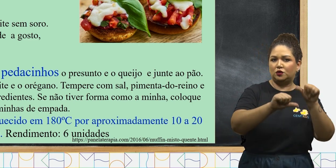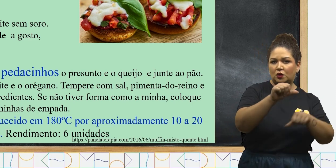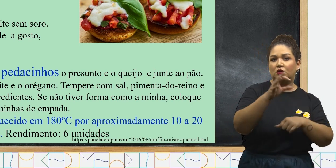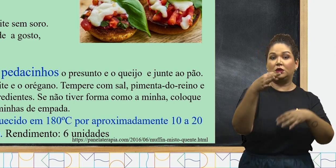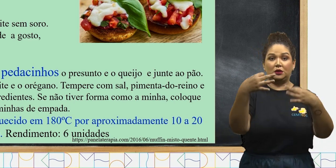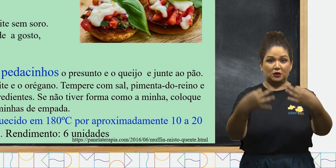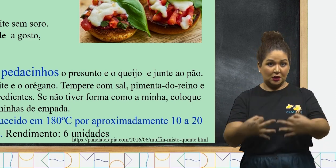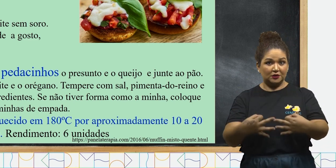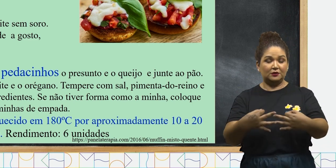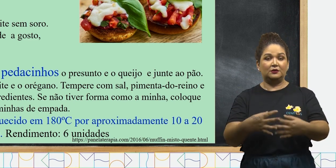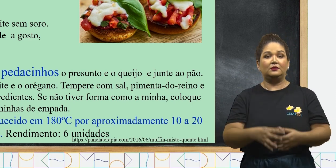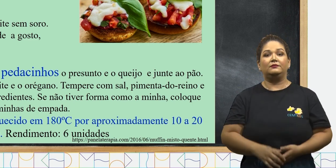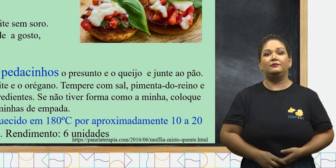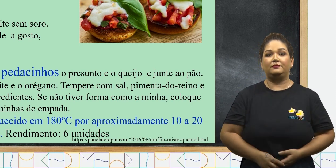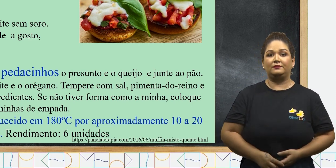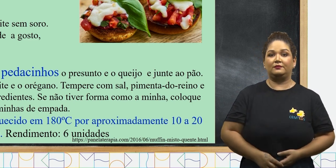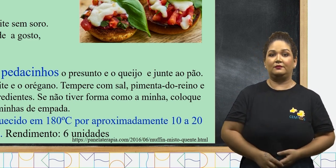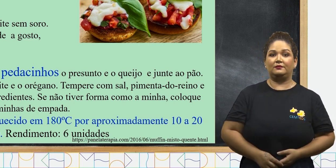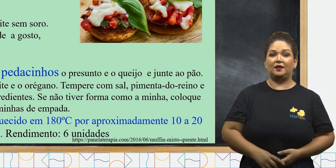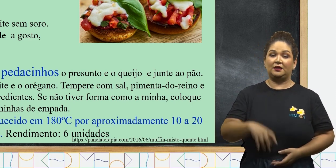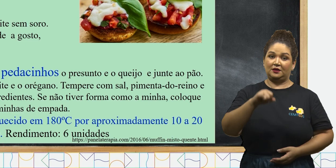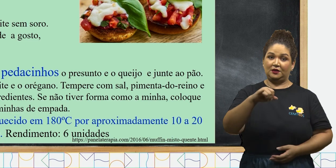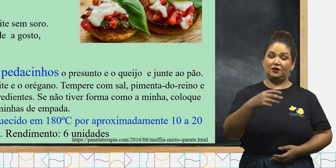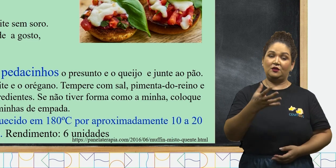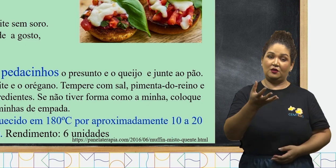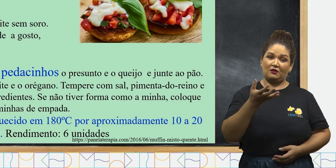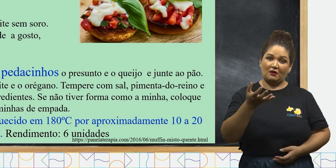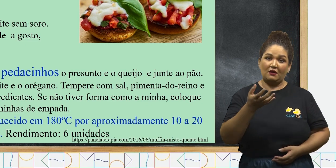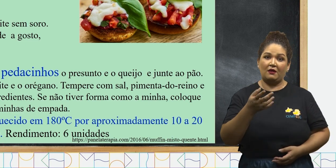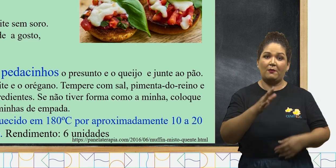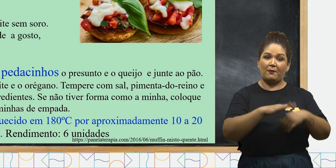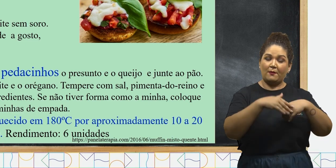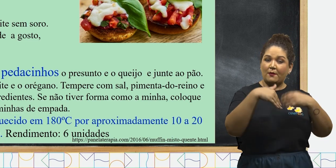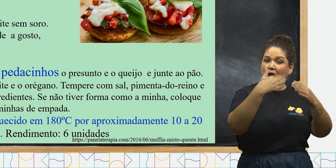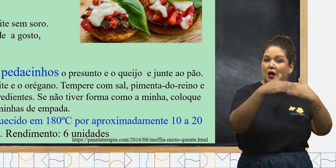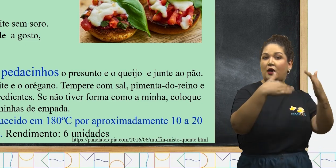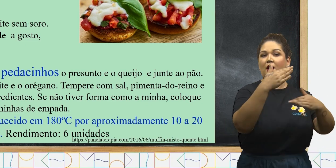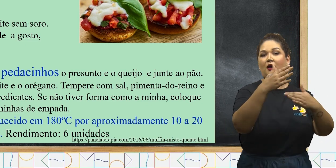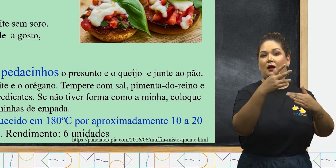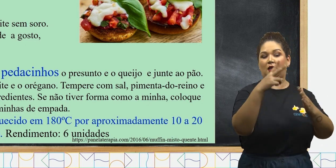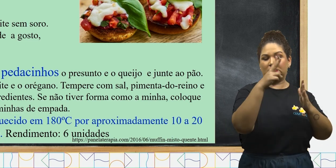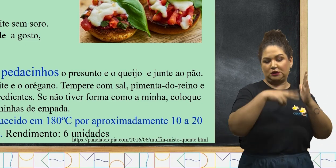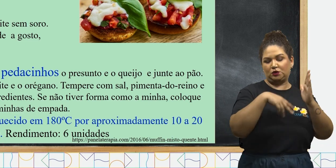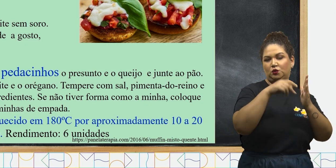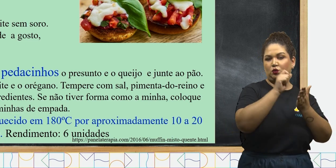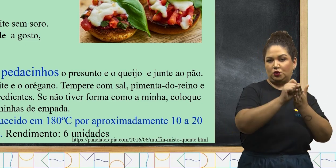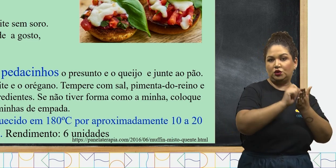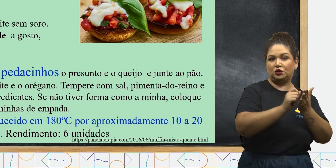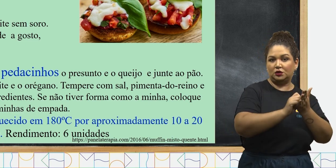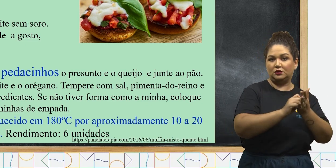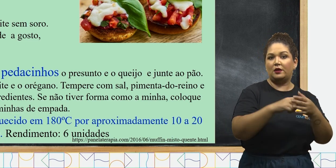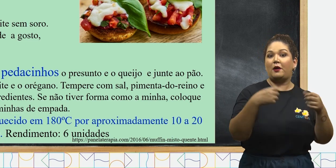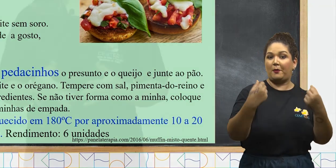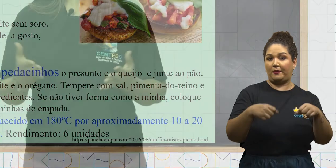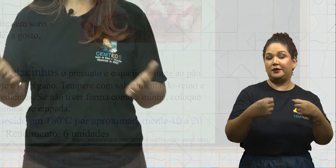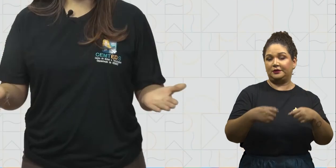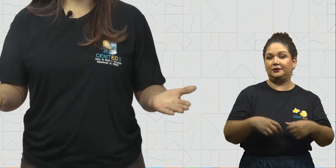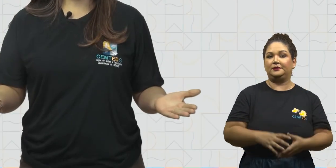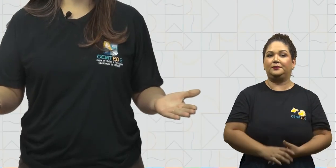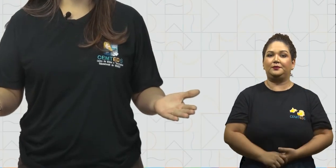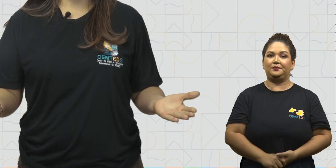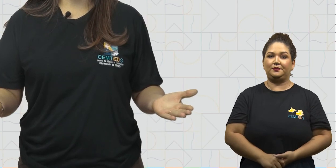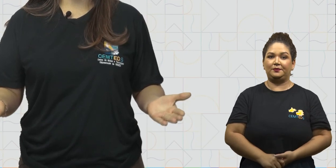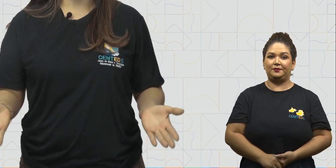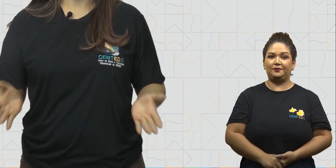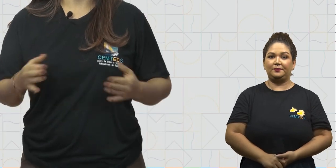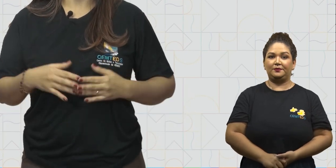que sempre devem ser feitas por alguém que quer melhorar seu processo de leitura e escrita. Quero